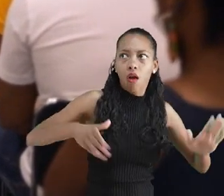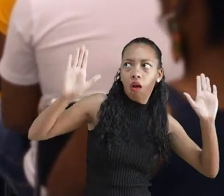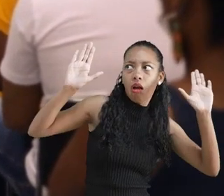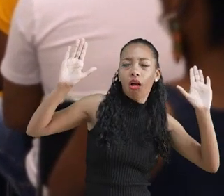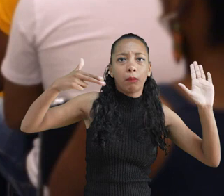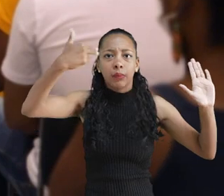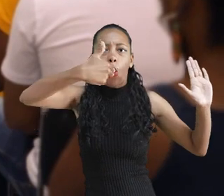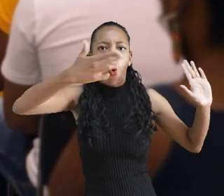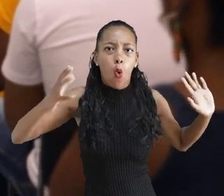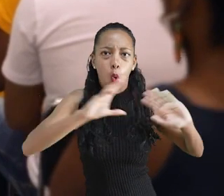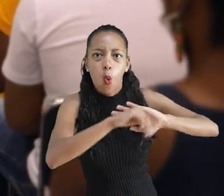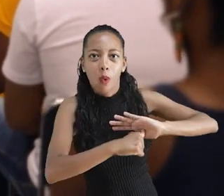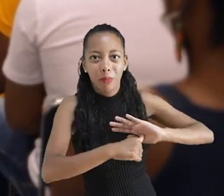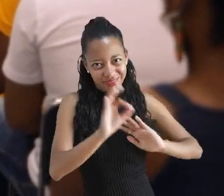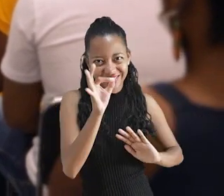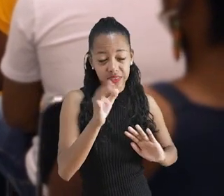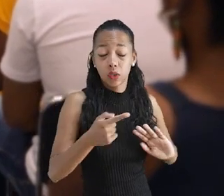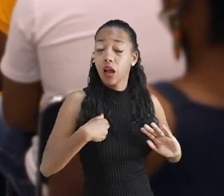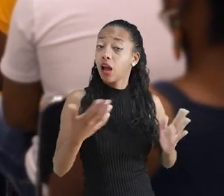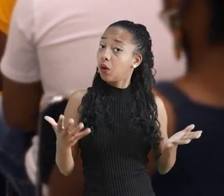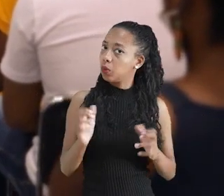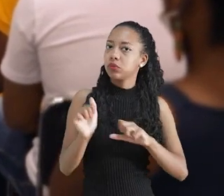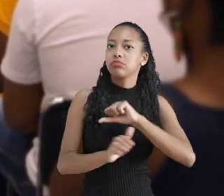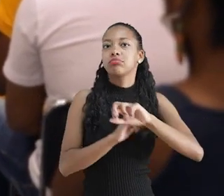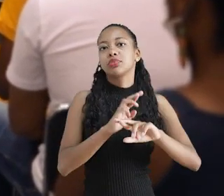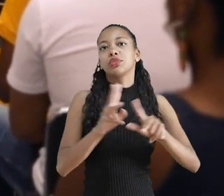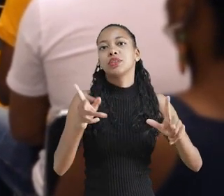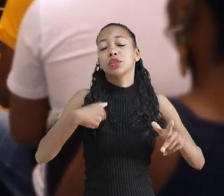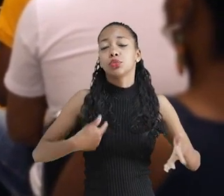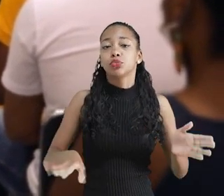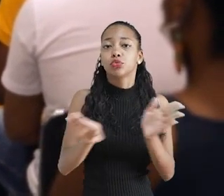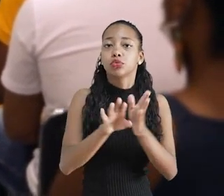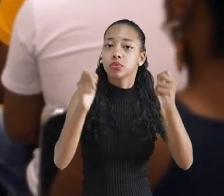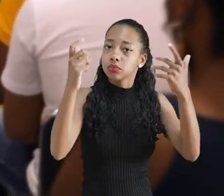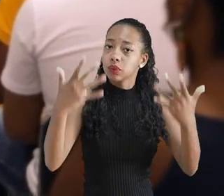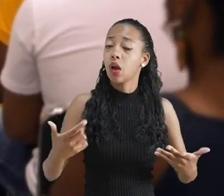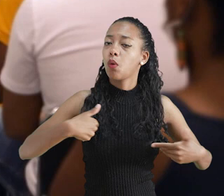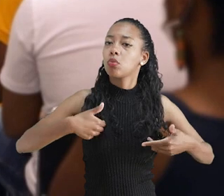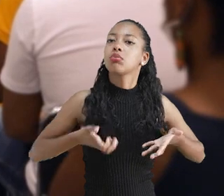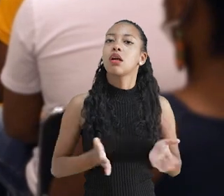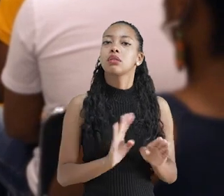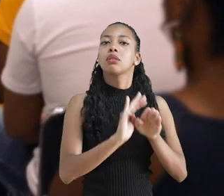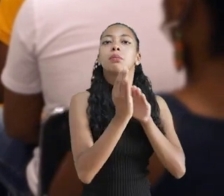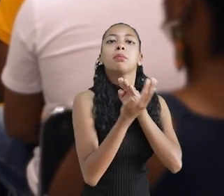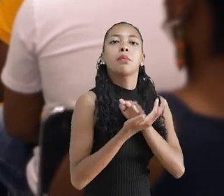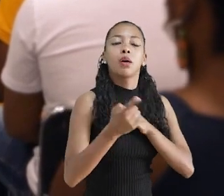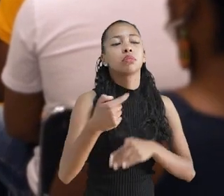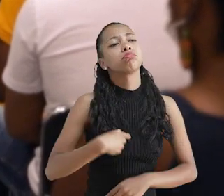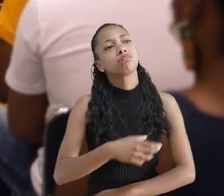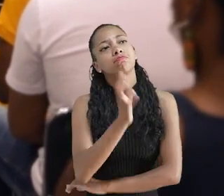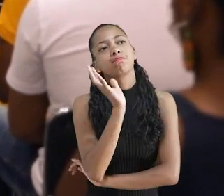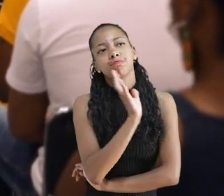logo hoje em dia eu chego nos lugares falo da onde eu sou pessoas falam Pô bacana legal fala